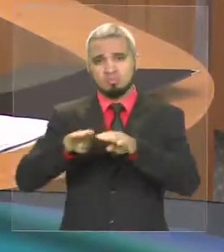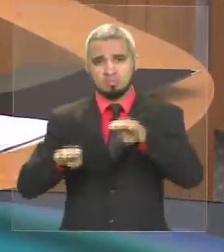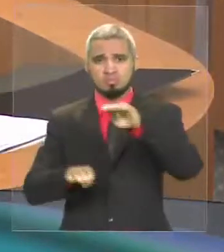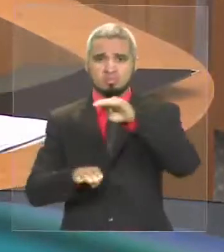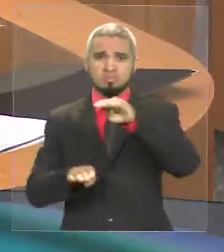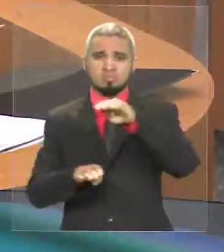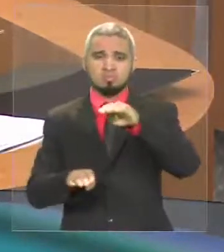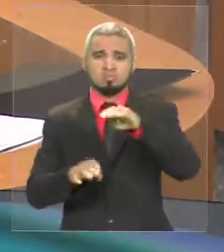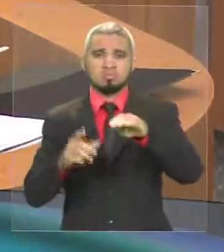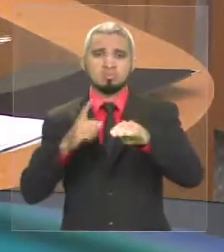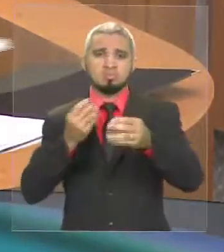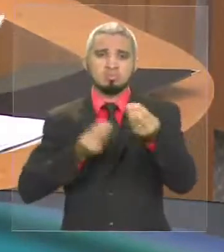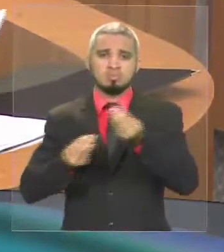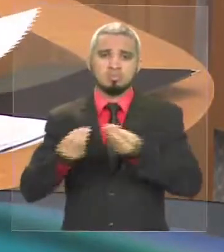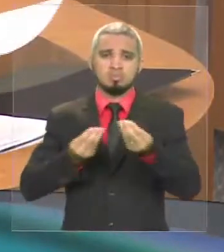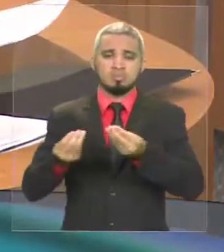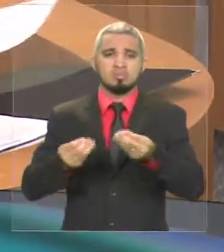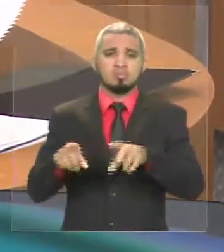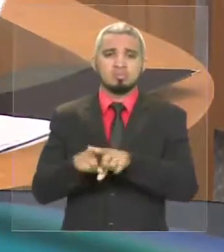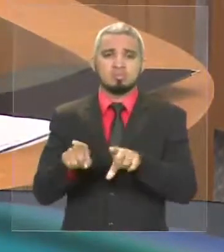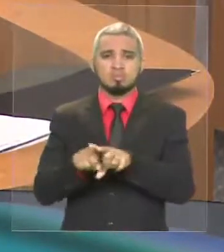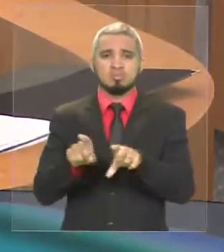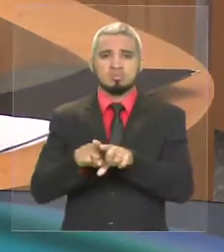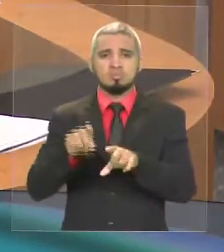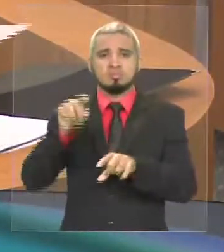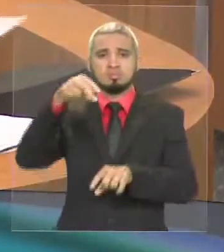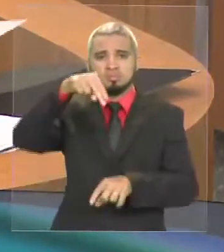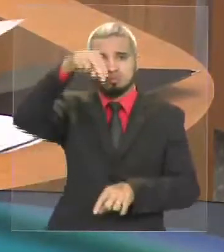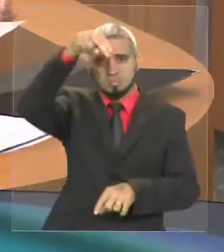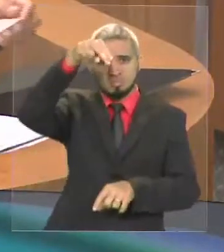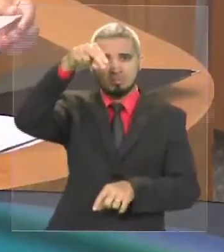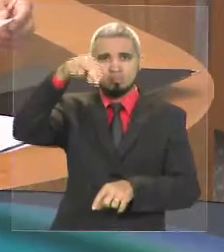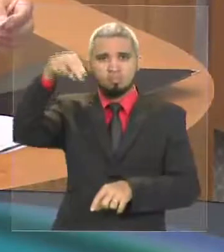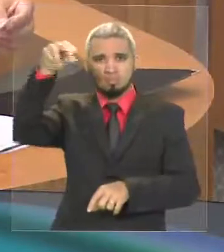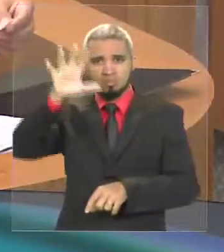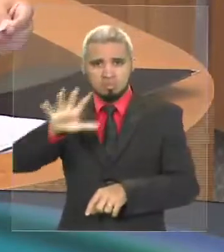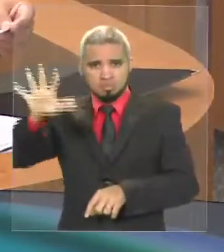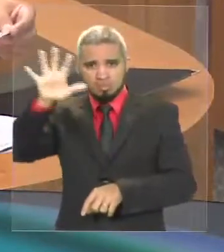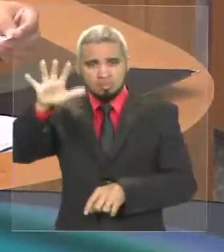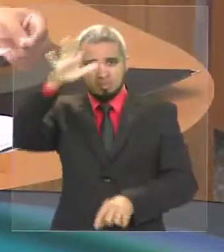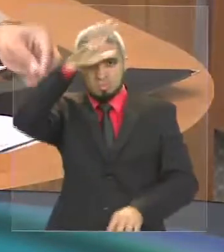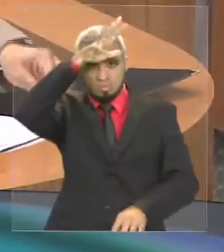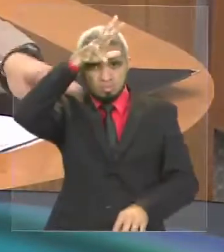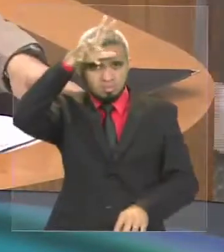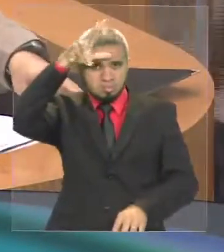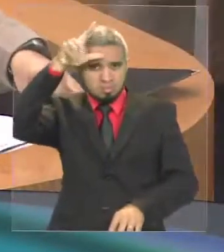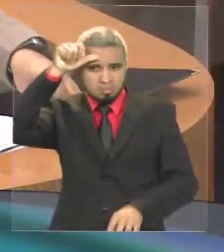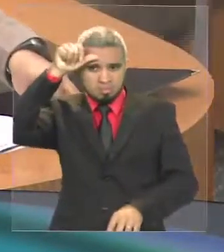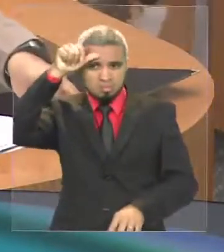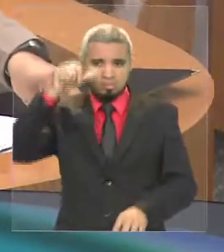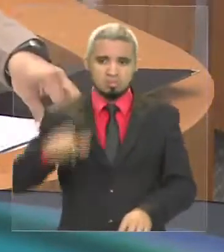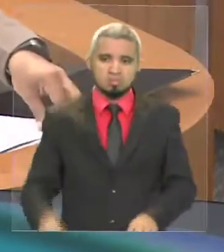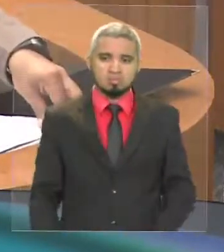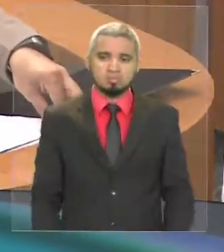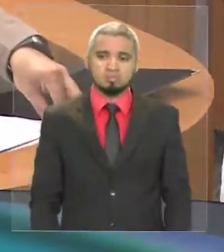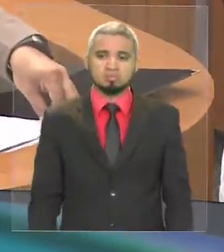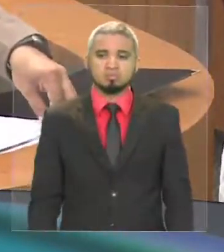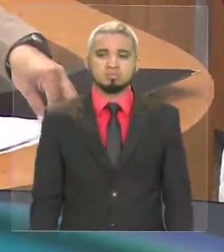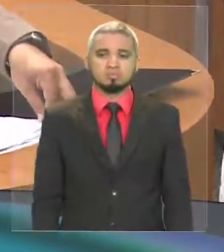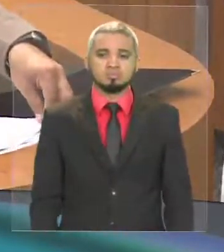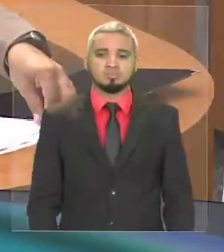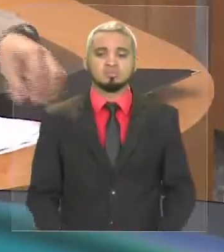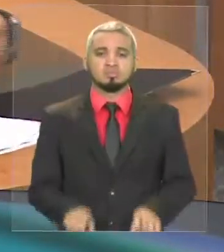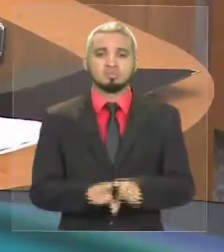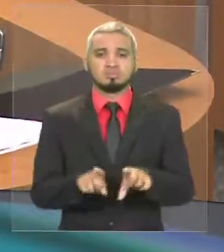na região norte, na região amazônica, nas regiões mais distantes da nossa querida região amazônica. E como